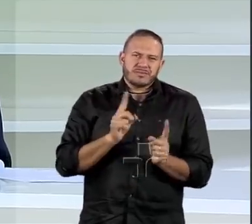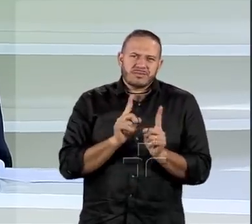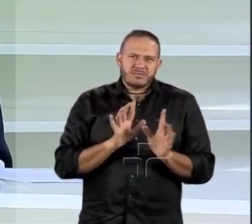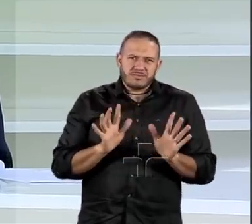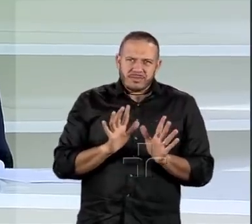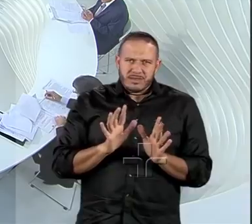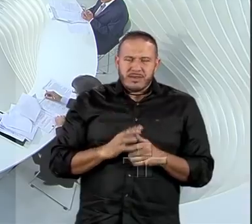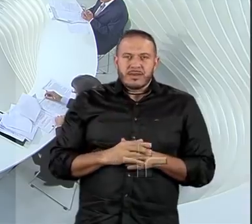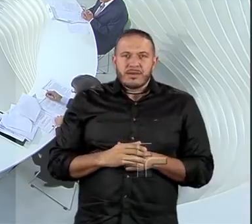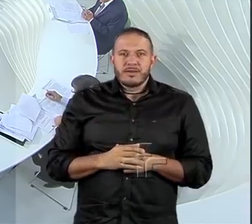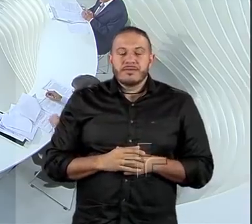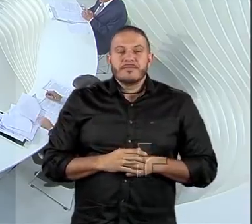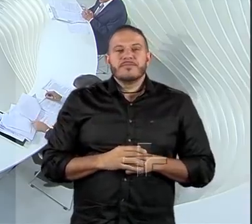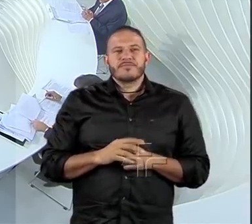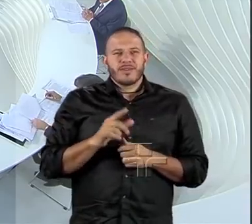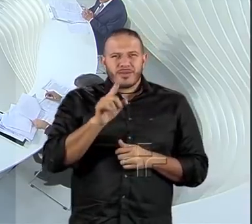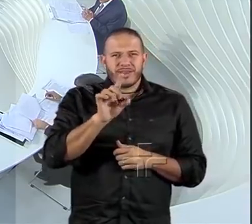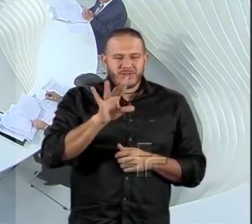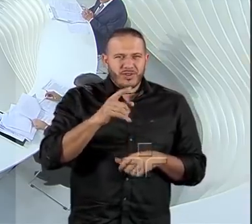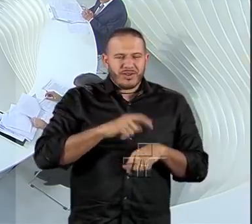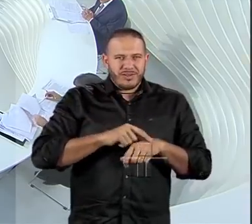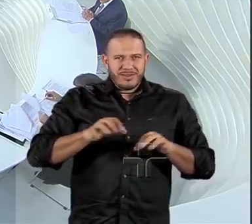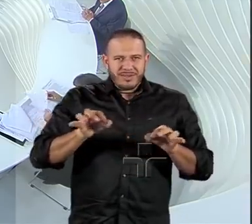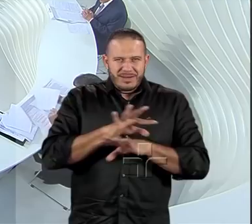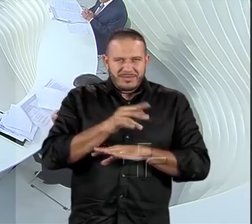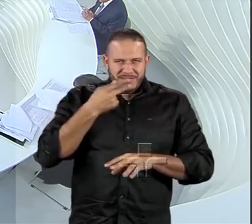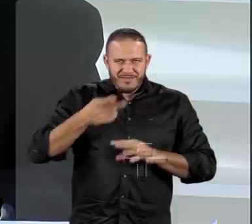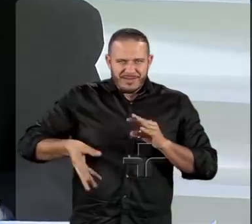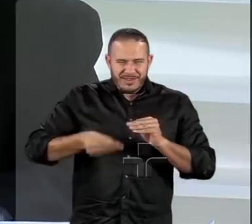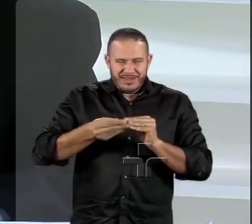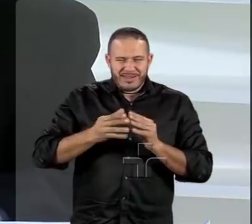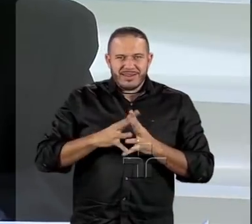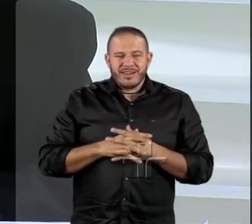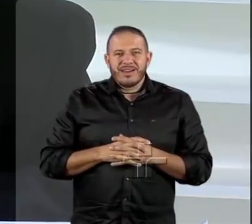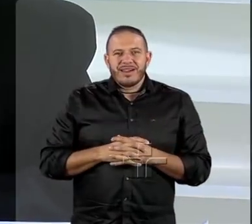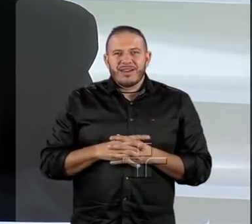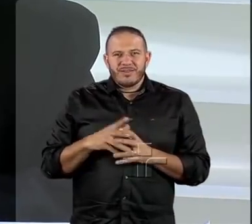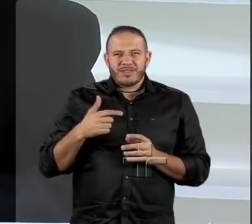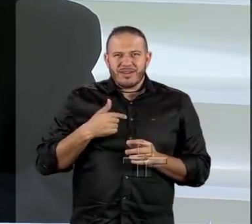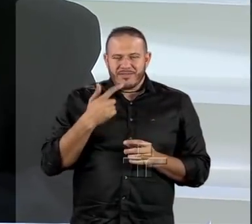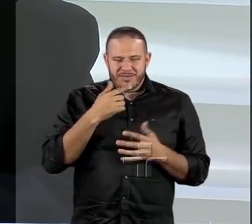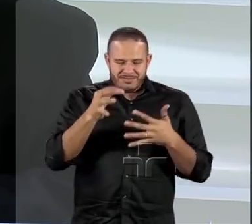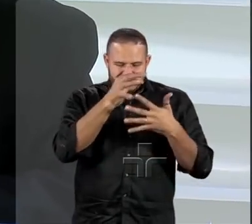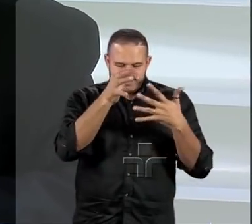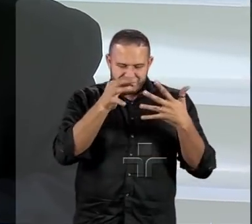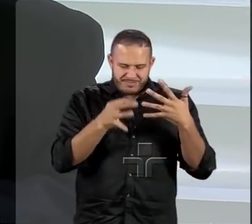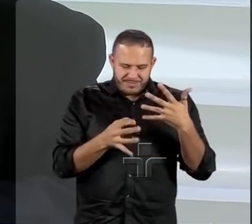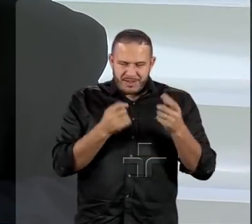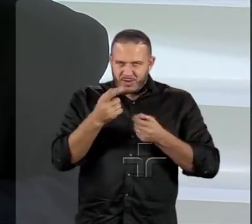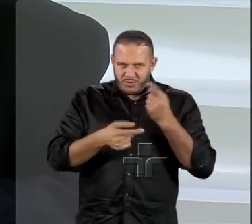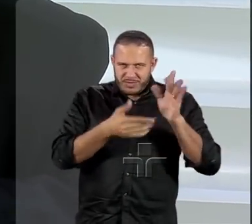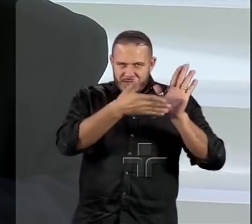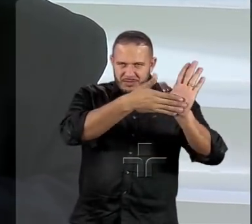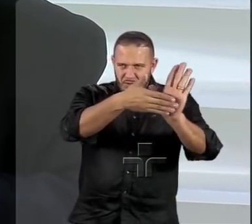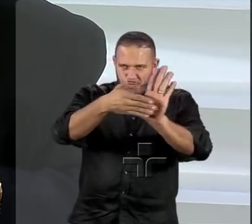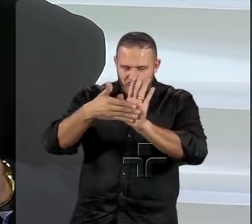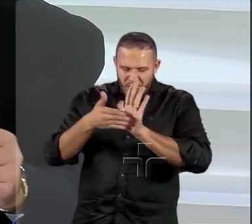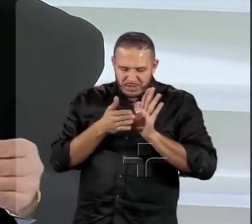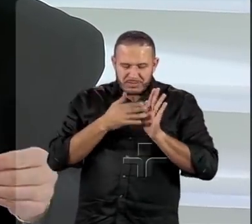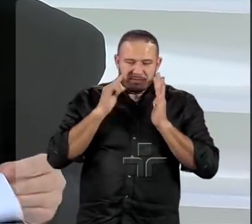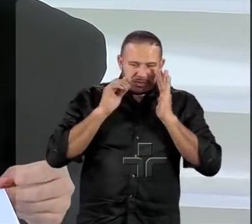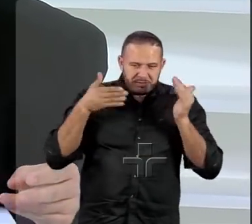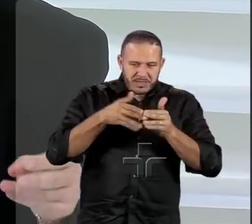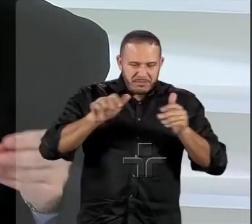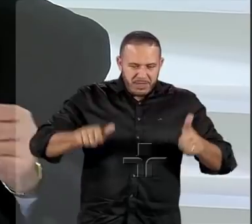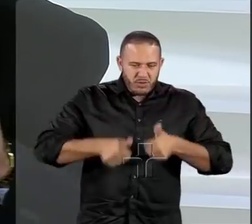Marco. Queria só terminar. Eu estava elencando algumas das nossas propostas para a melhoria da eficiência